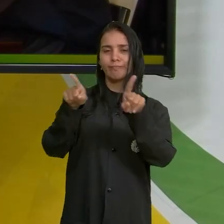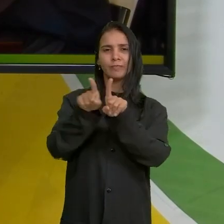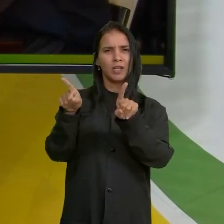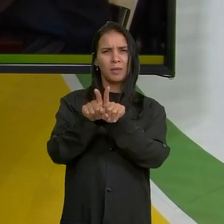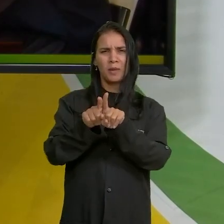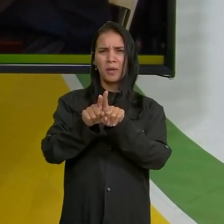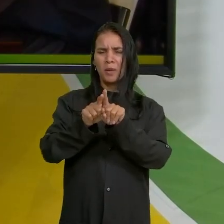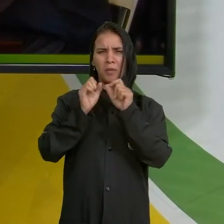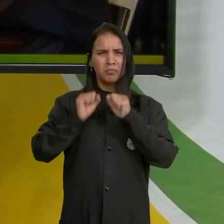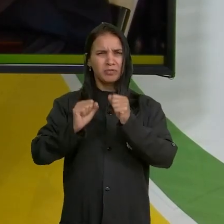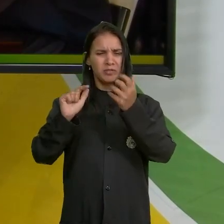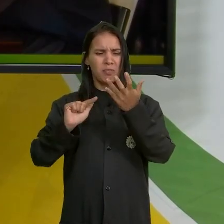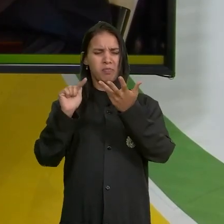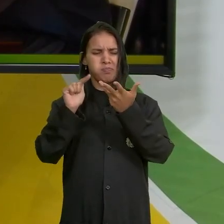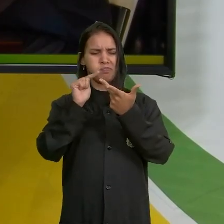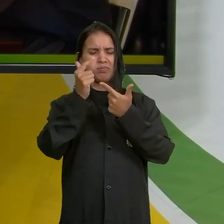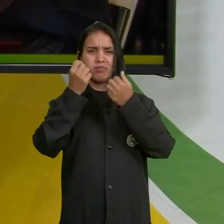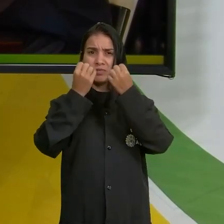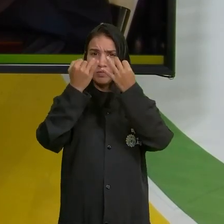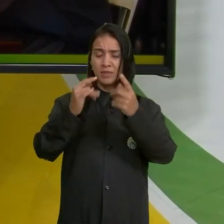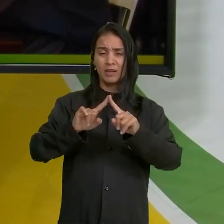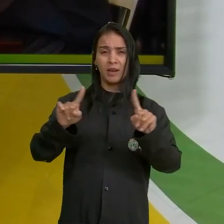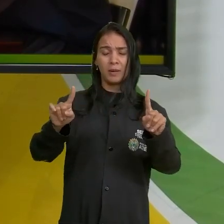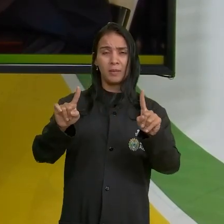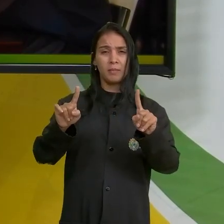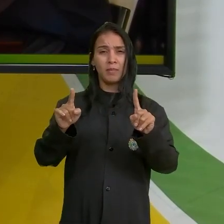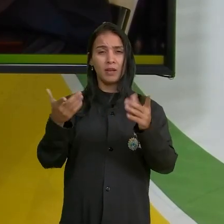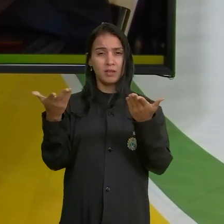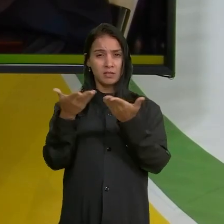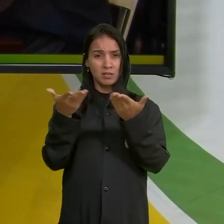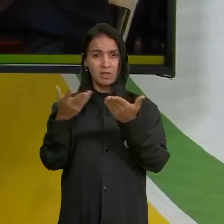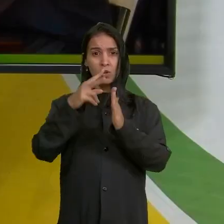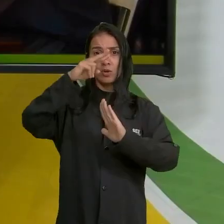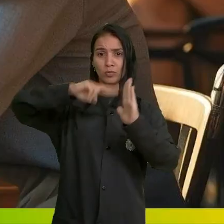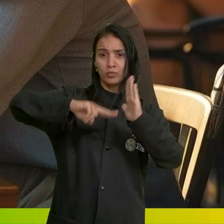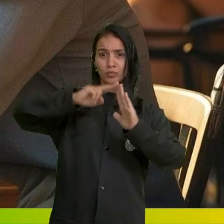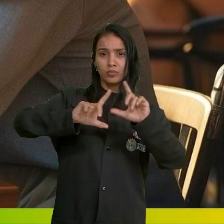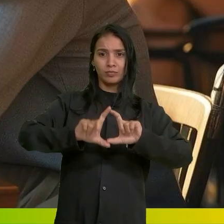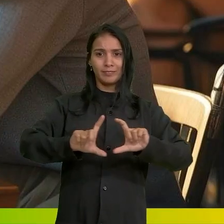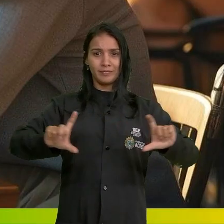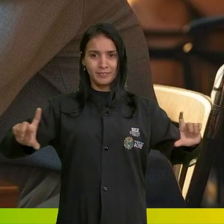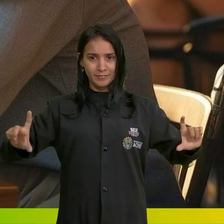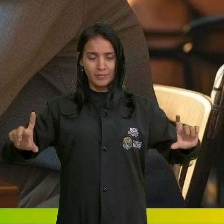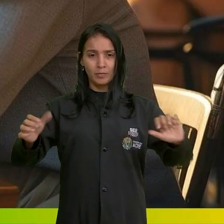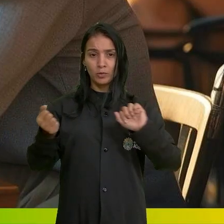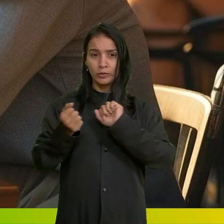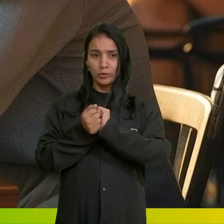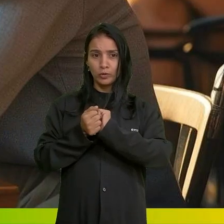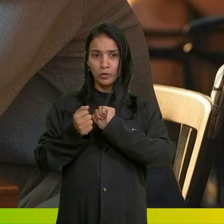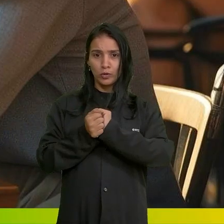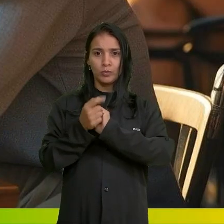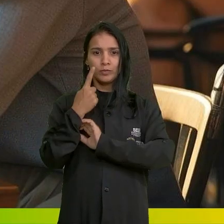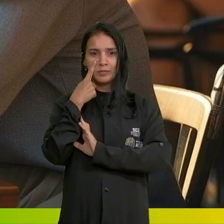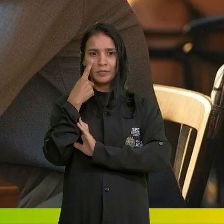a todos vocês. Mas vamos avançar, vamos fazer aqui a leitura em conjunto da citação,